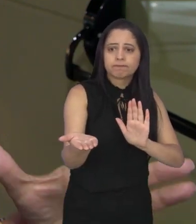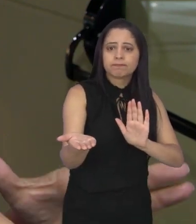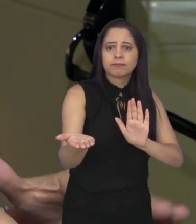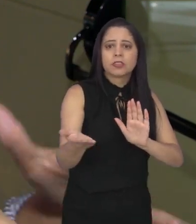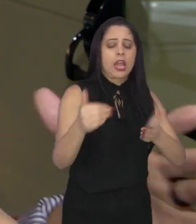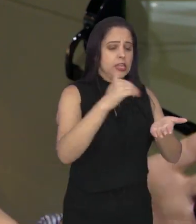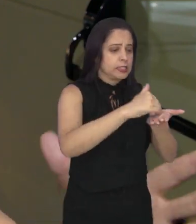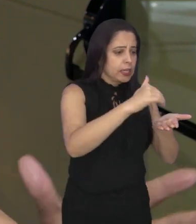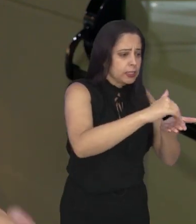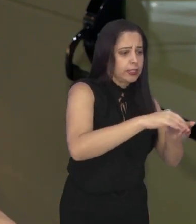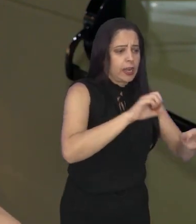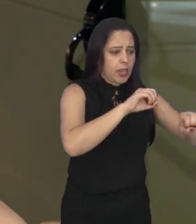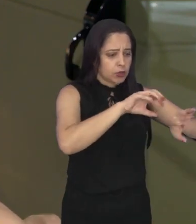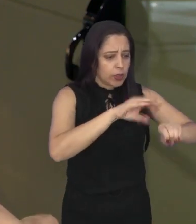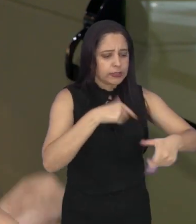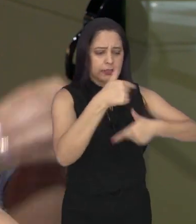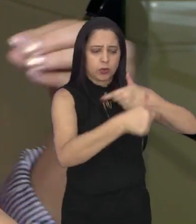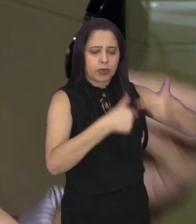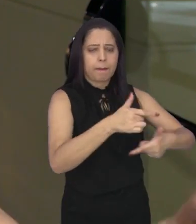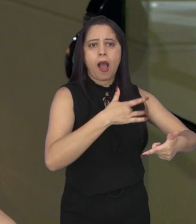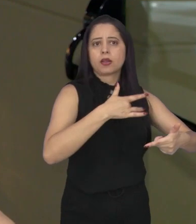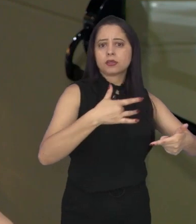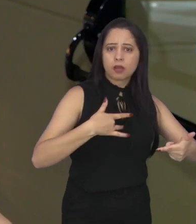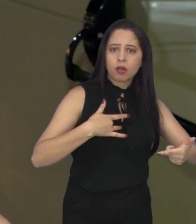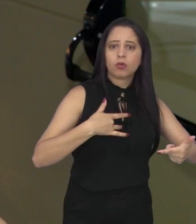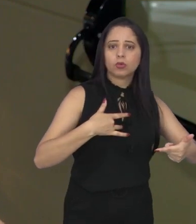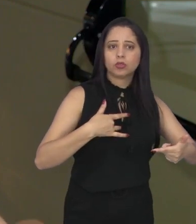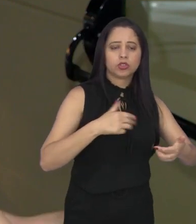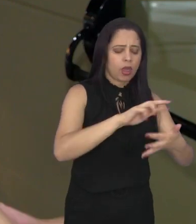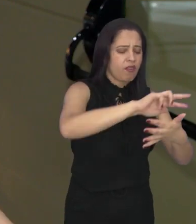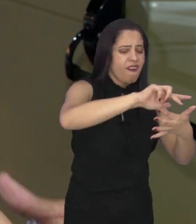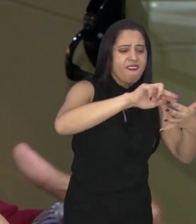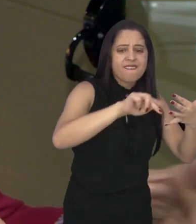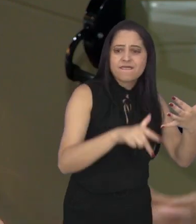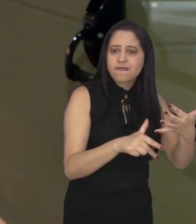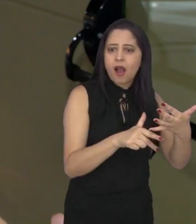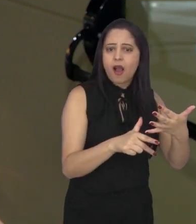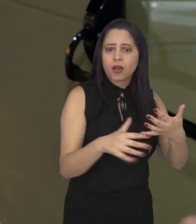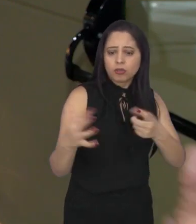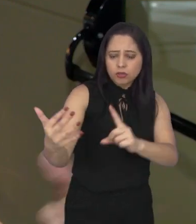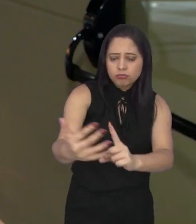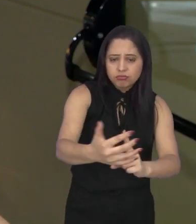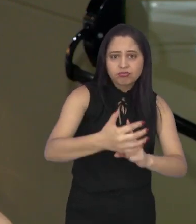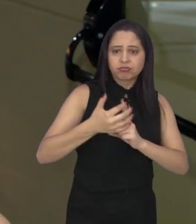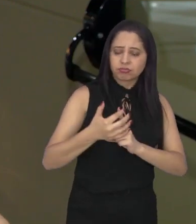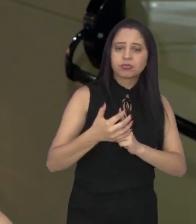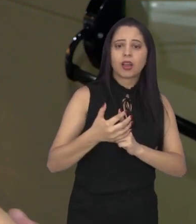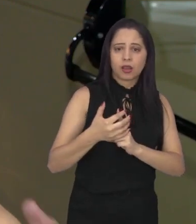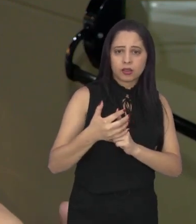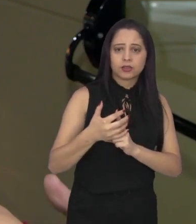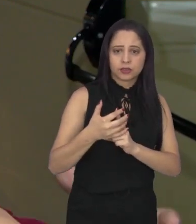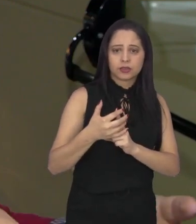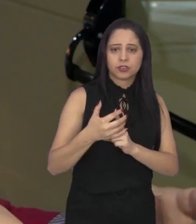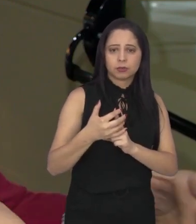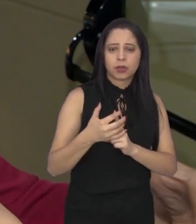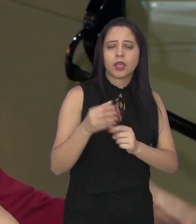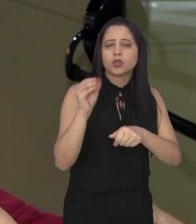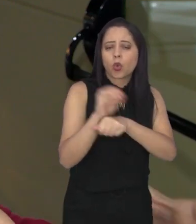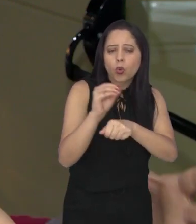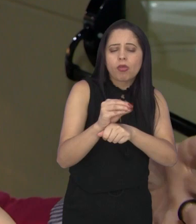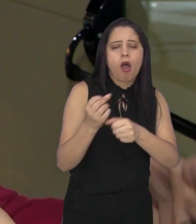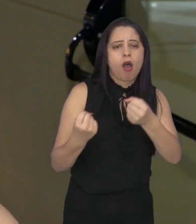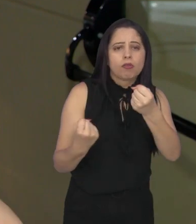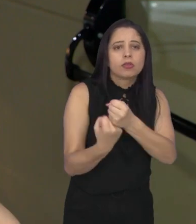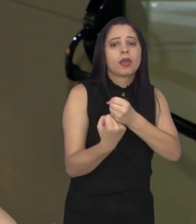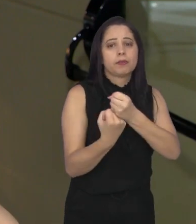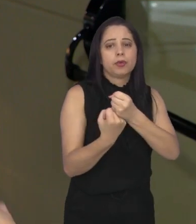várias secretarias da educação, do trabalho, da saúde. Enfim, tem vários locais que acolhem essa mulher e dá esse